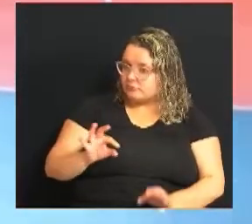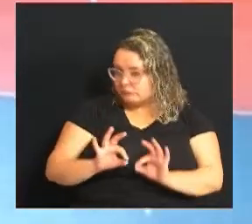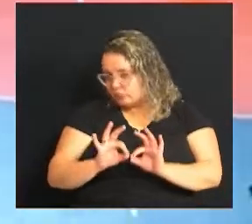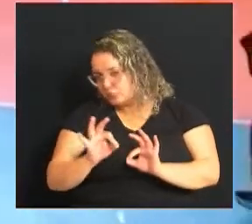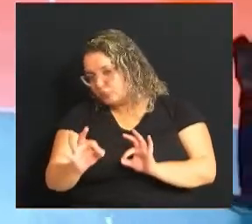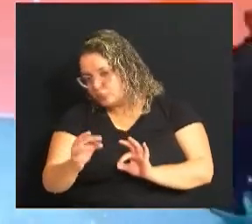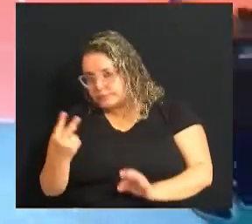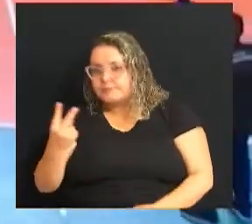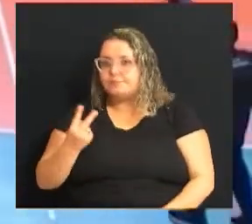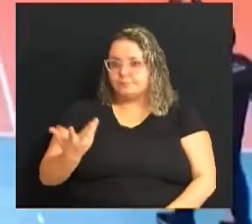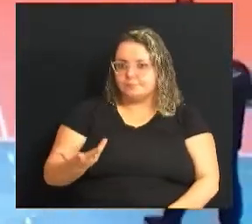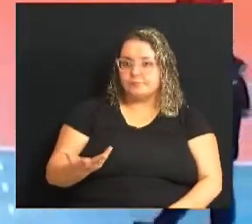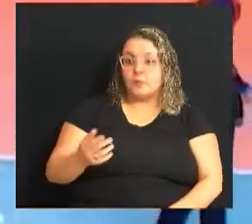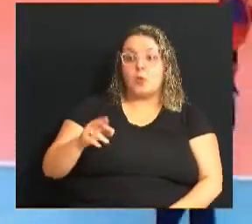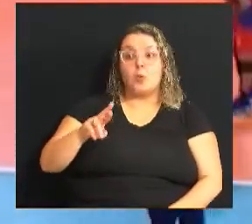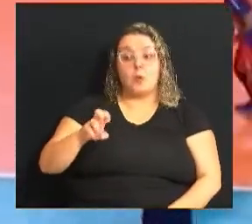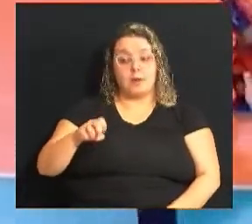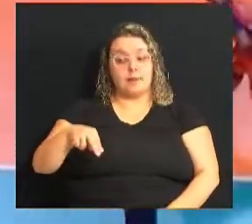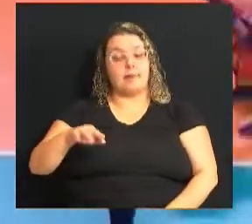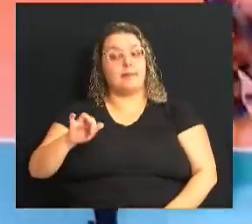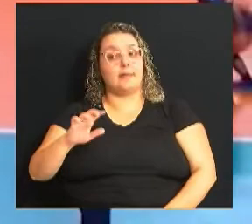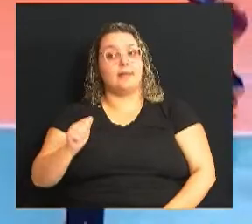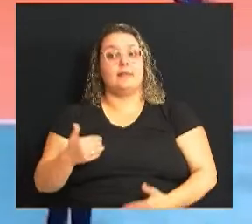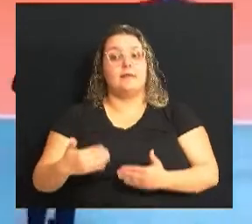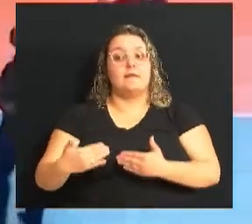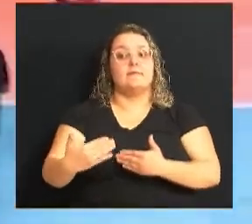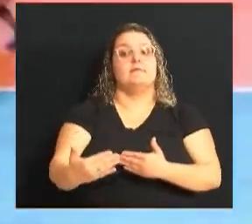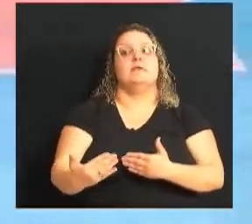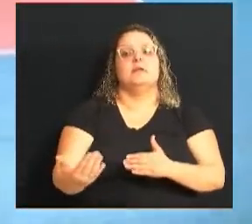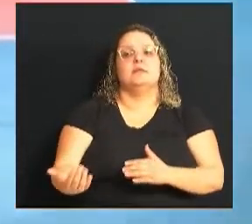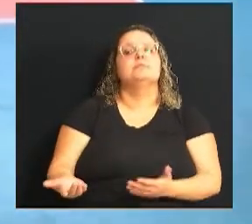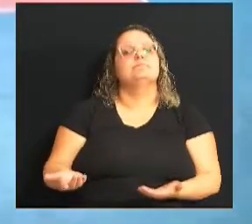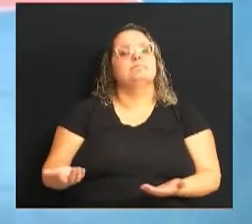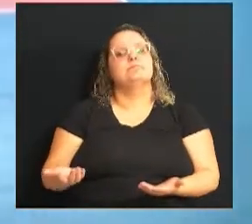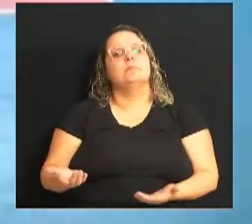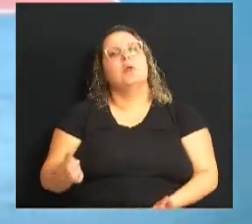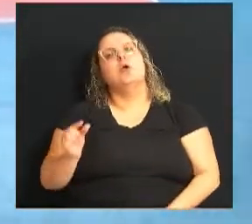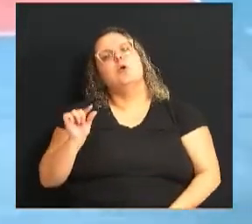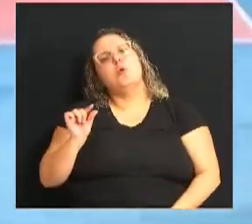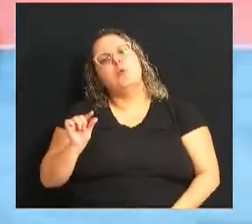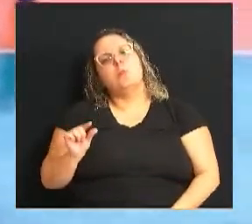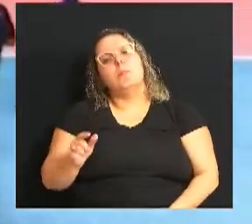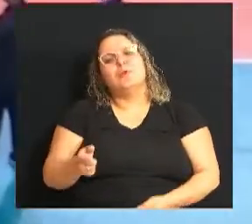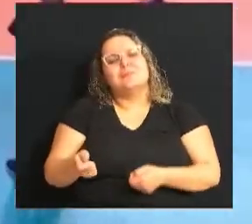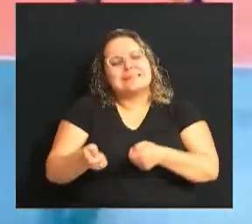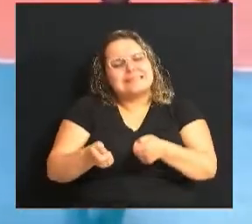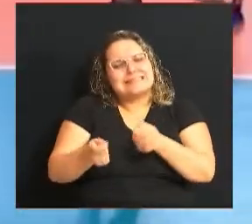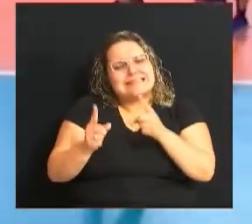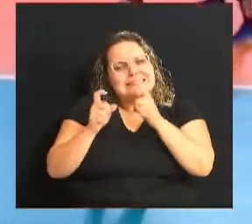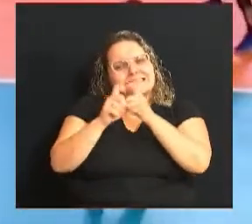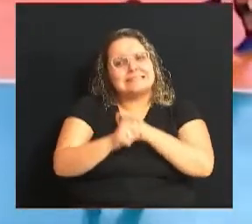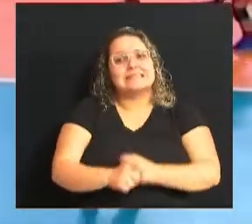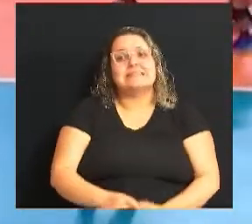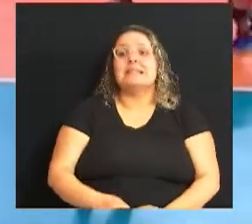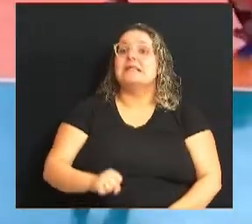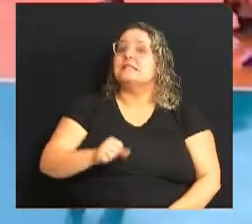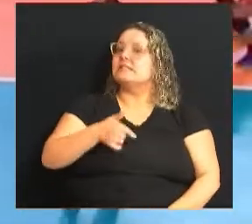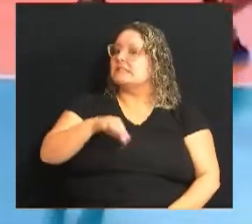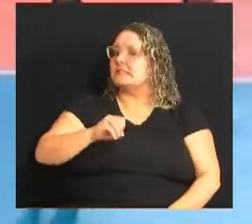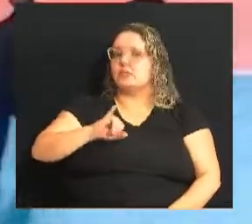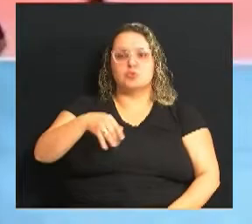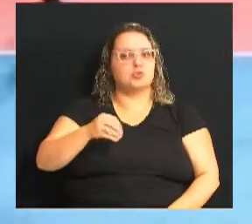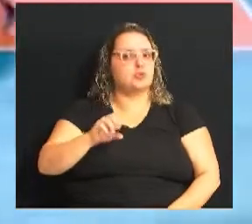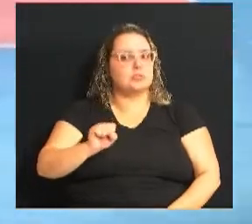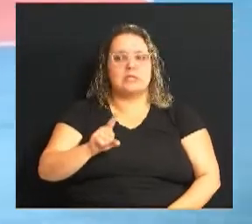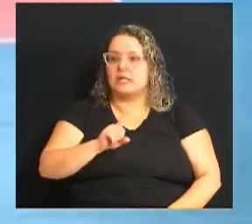segundo, com o Renata sempre à frente do marcador, só que um pouco mais apertado. São José não deixava os